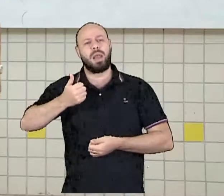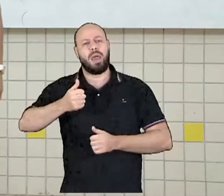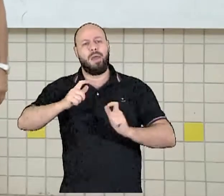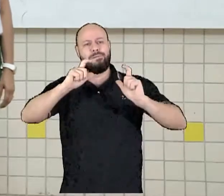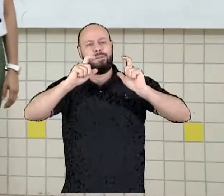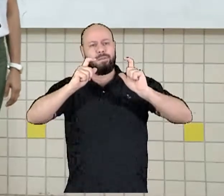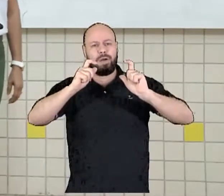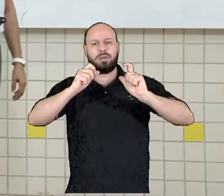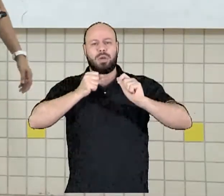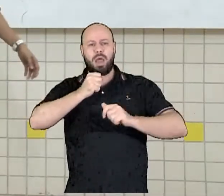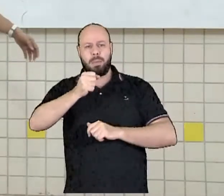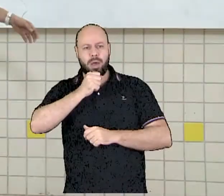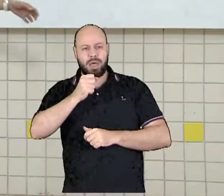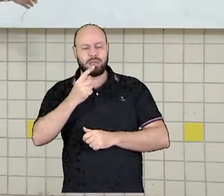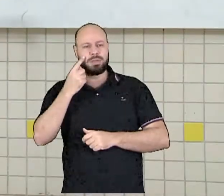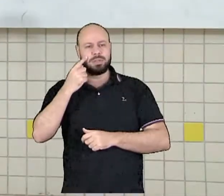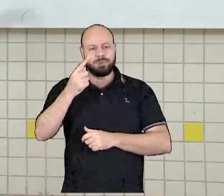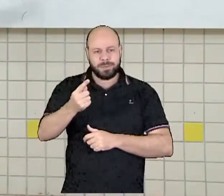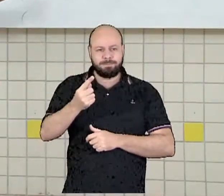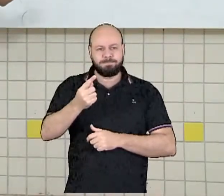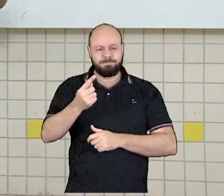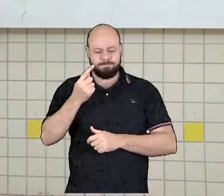vão olhar, fazer